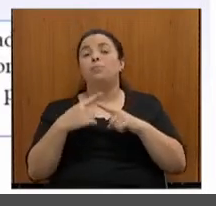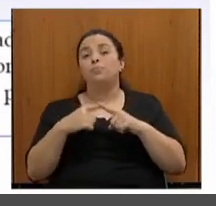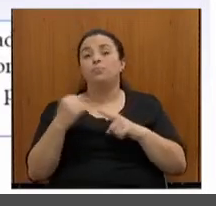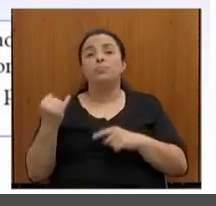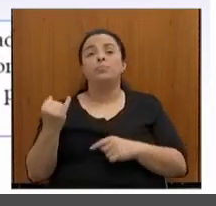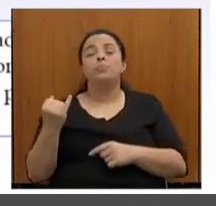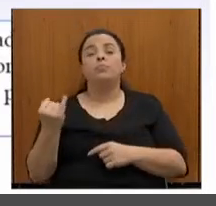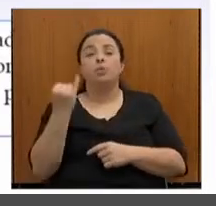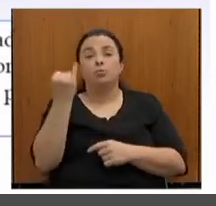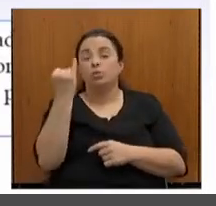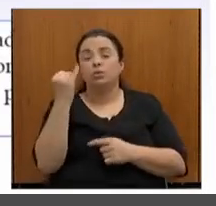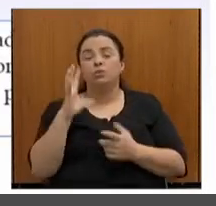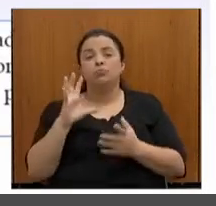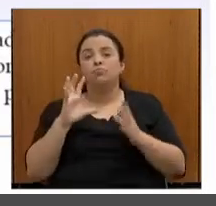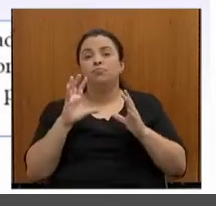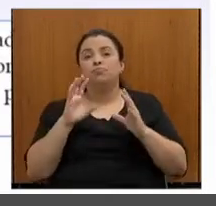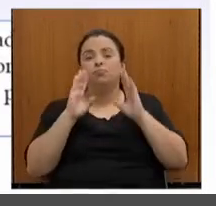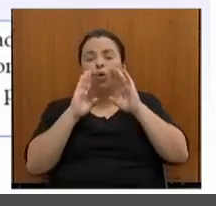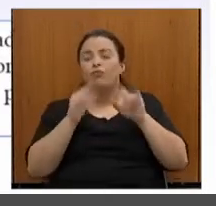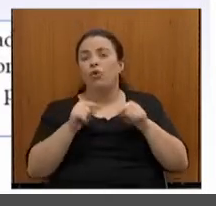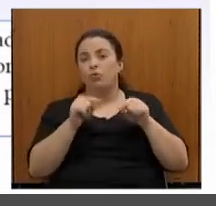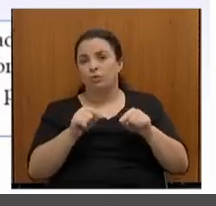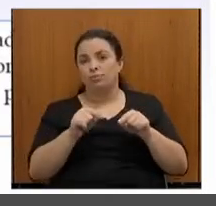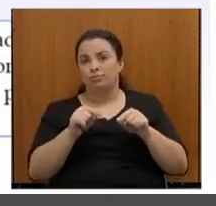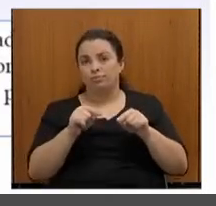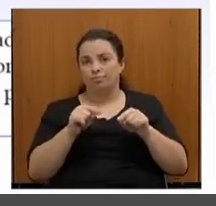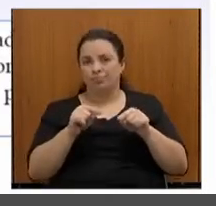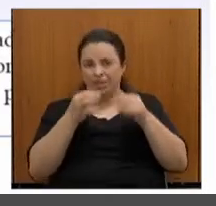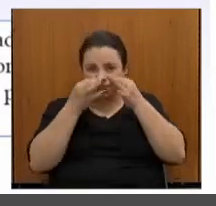a gente centrar nela.